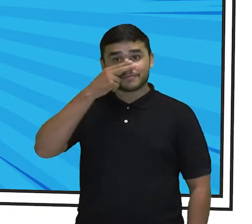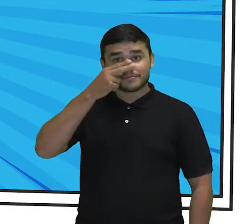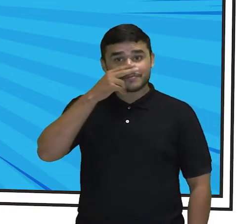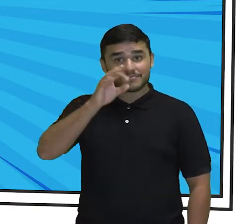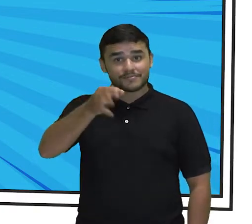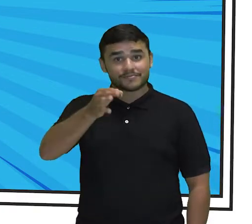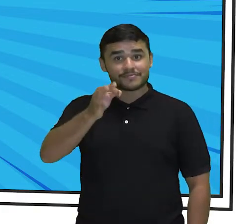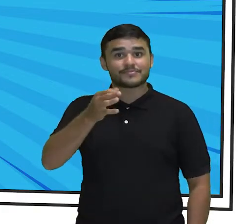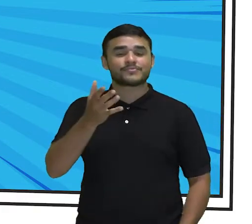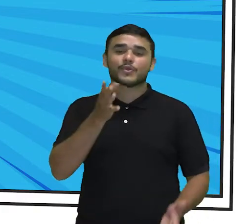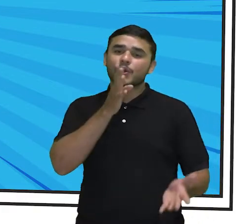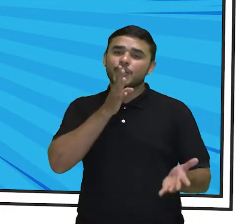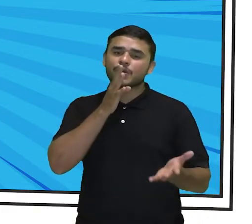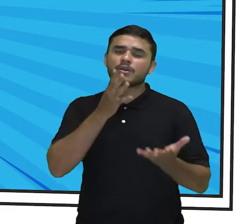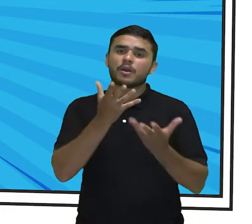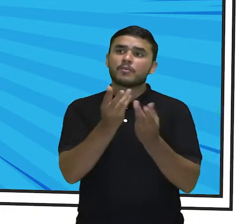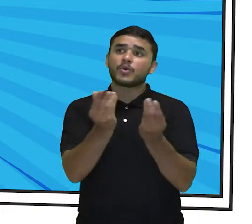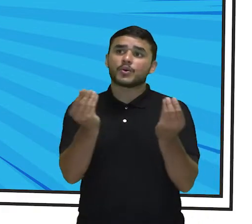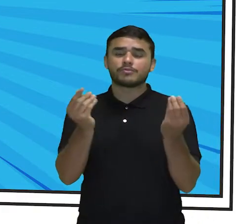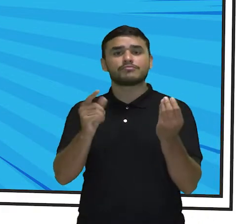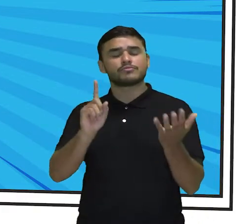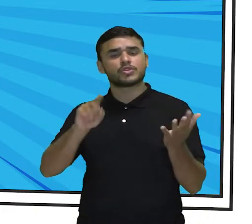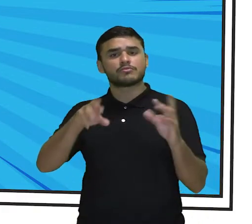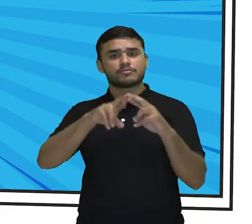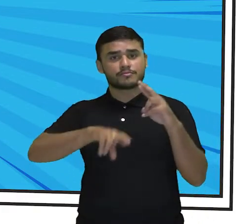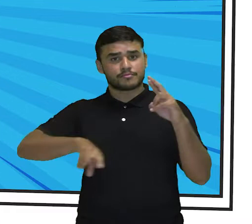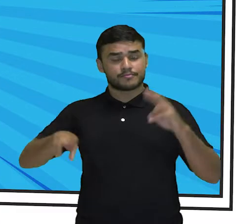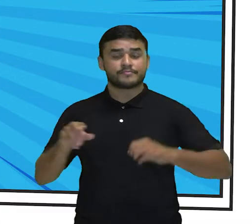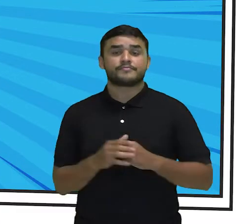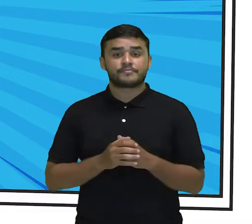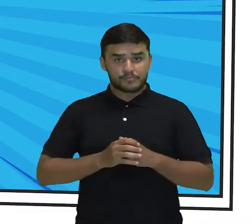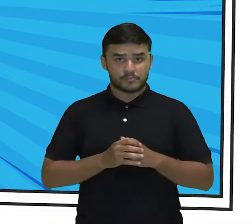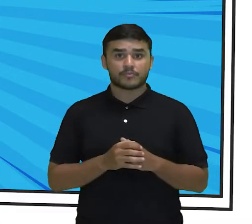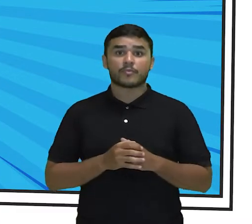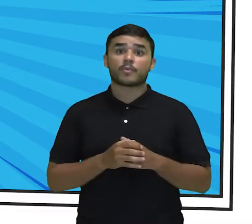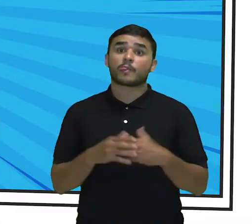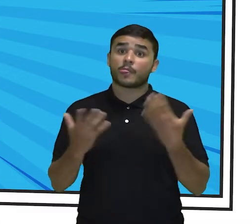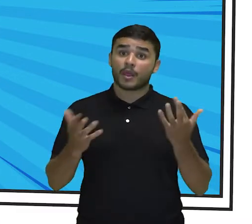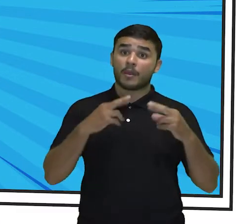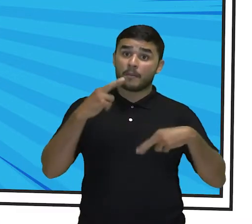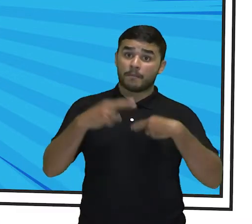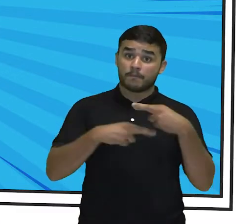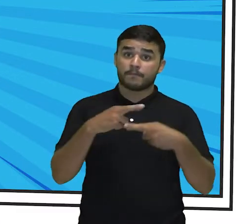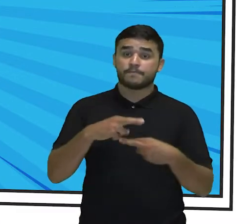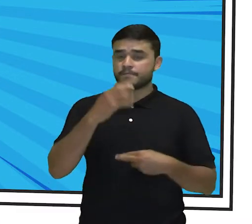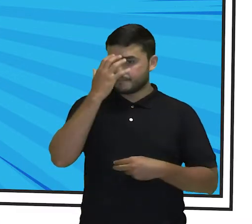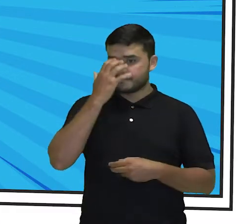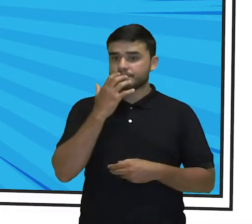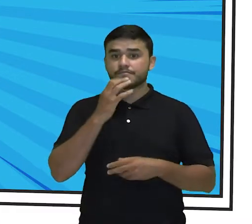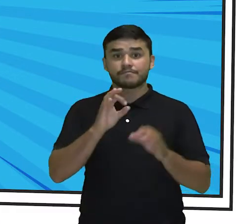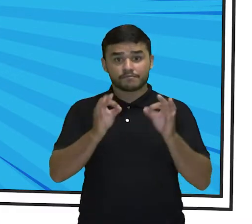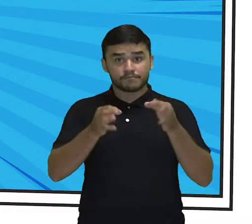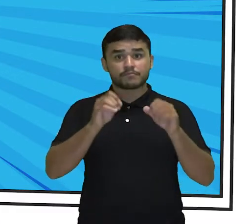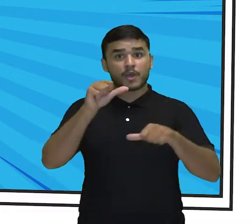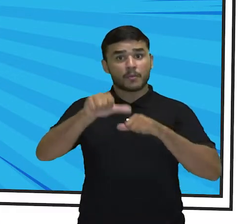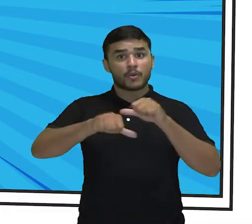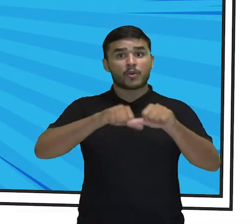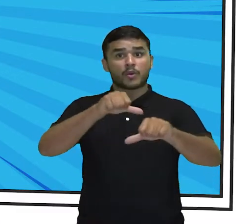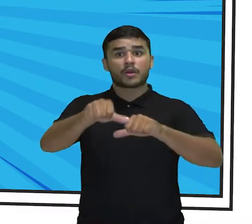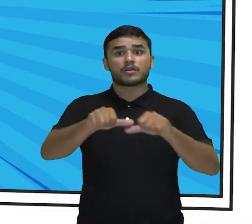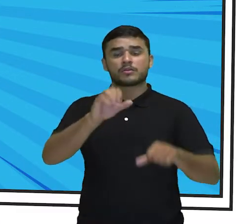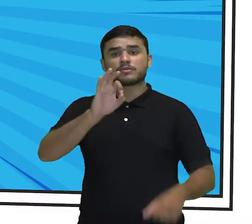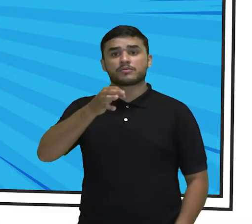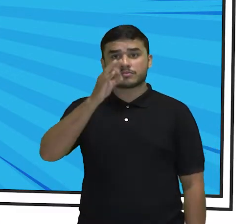bem mais comuns no nosso dia a dia. Então a reforma, ela realmente chegou a acontecer, ela realmente chegou